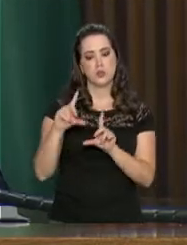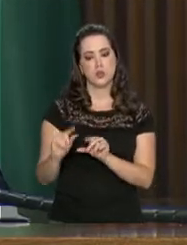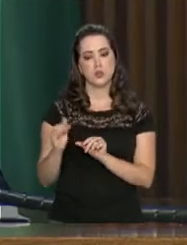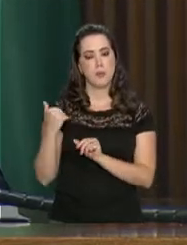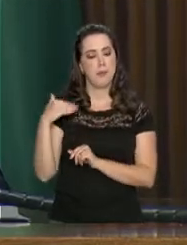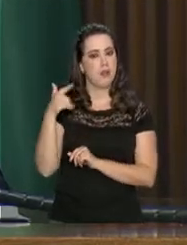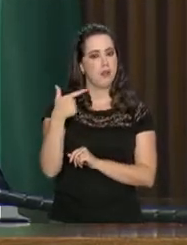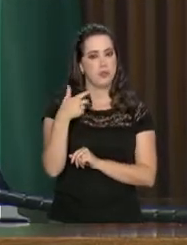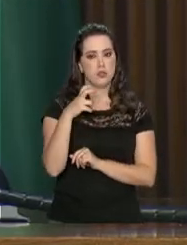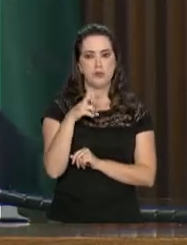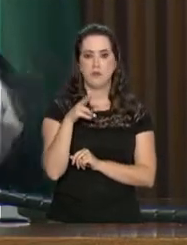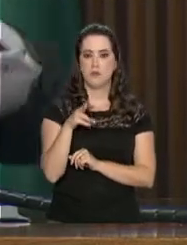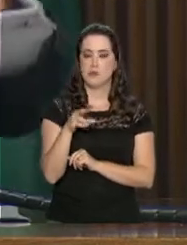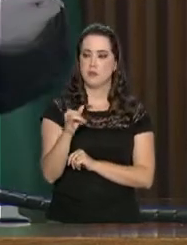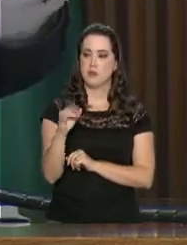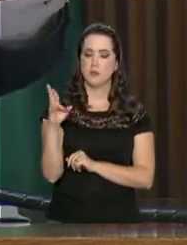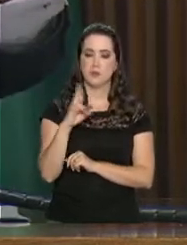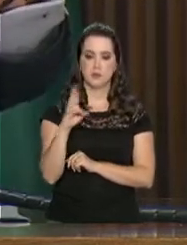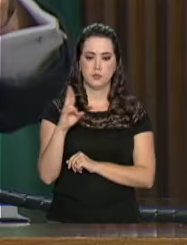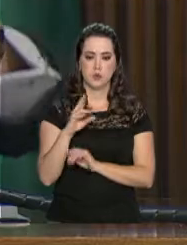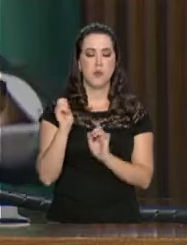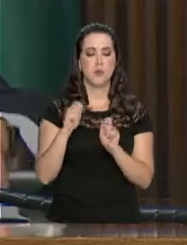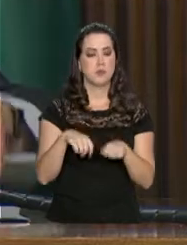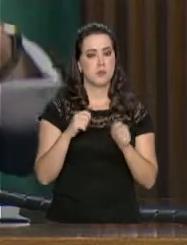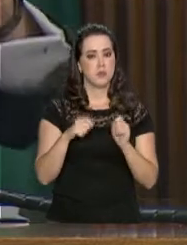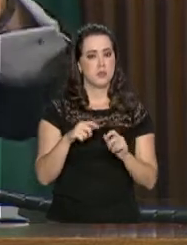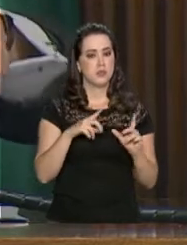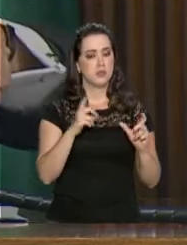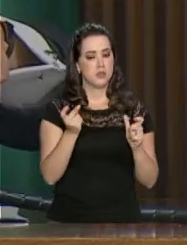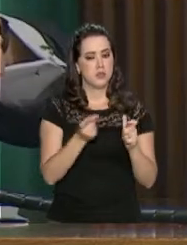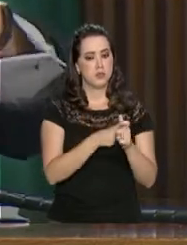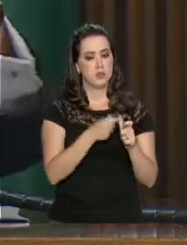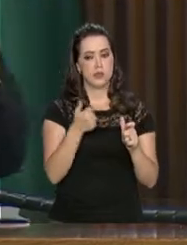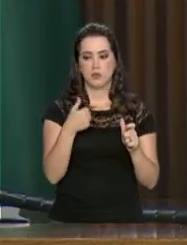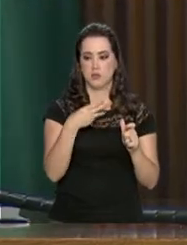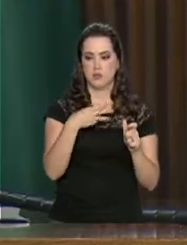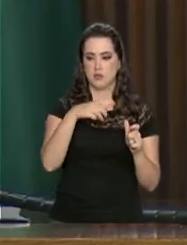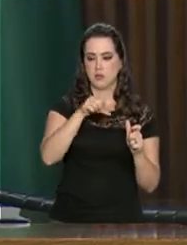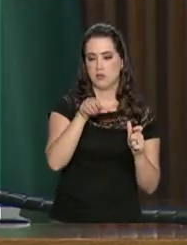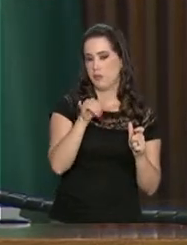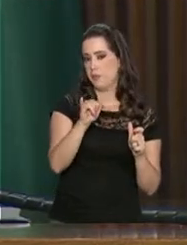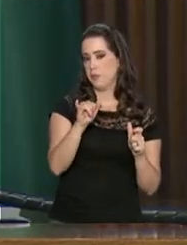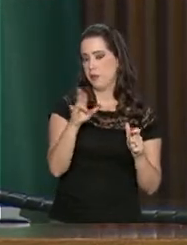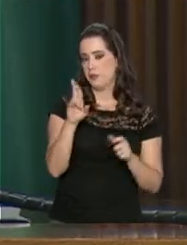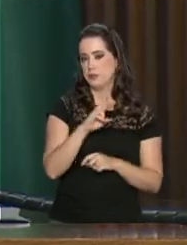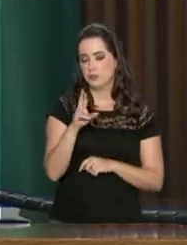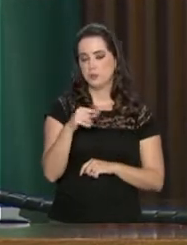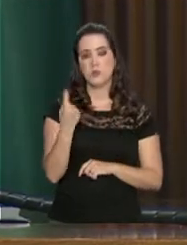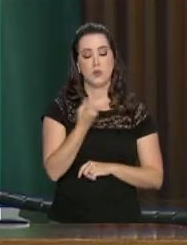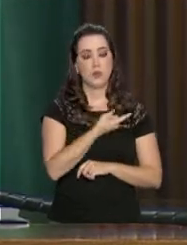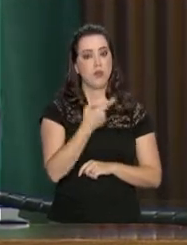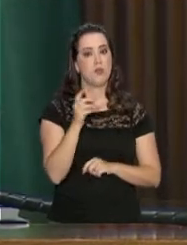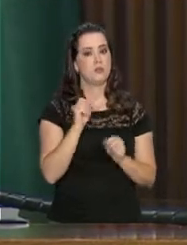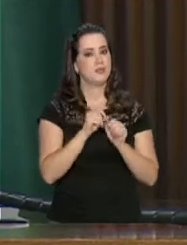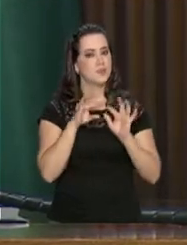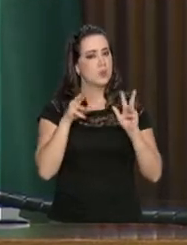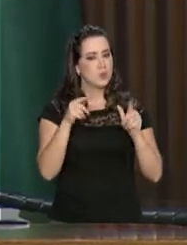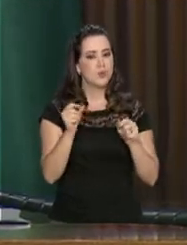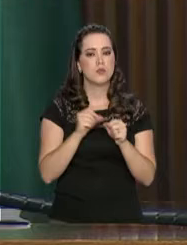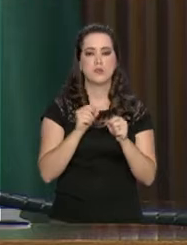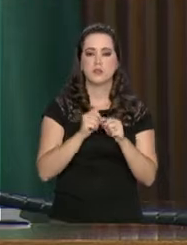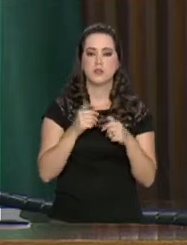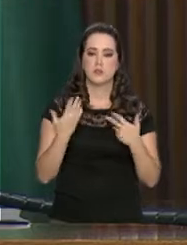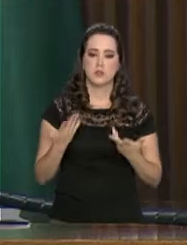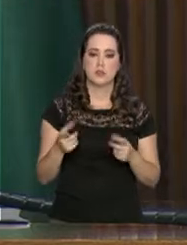25 bilhões, que está permitindo no próximo orçamento um déficit de 139 bilhões. Ou seja, sem embargo de nós termos feito tudo o que nós